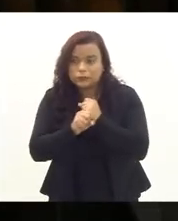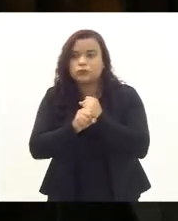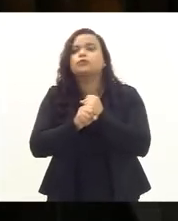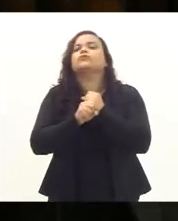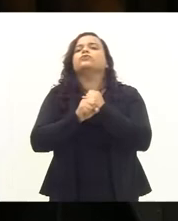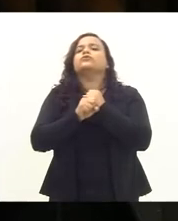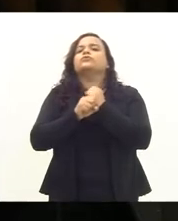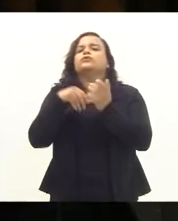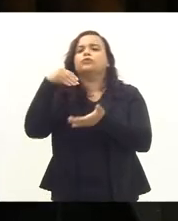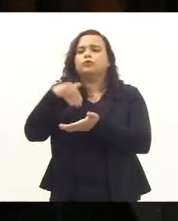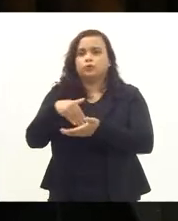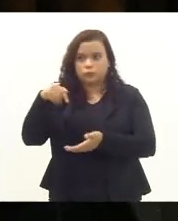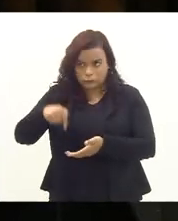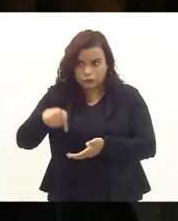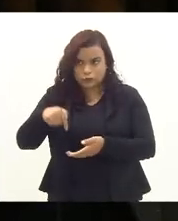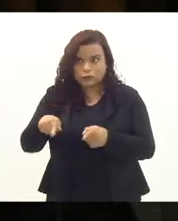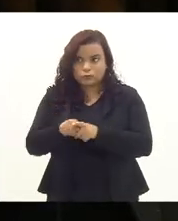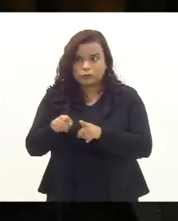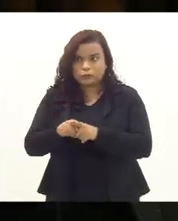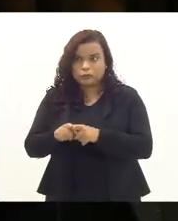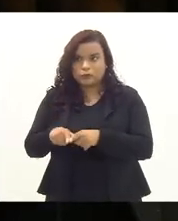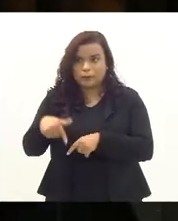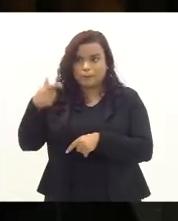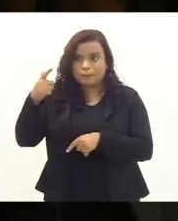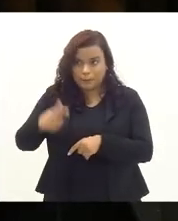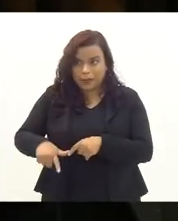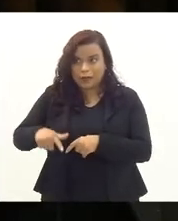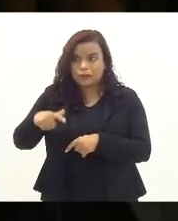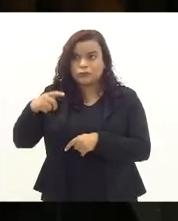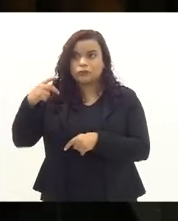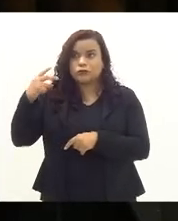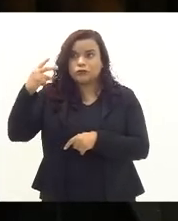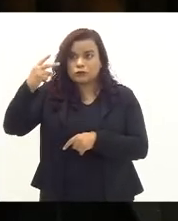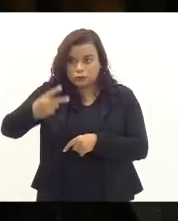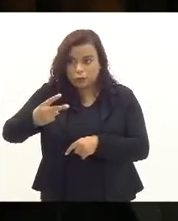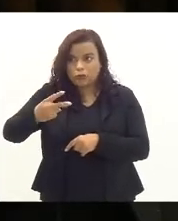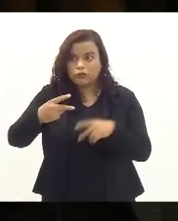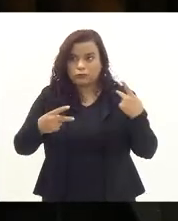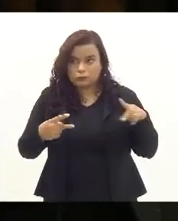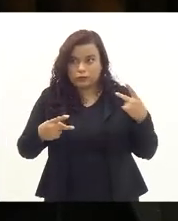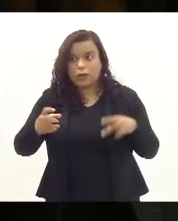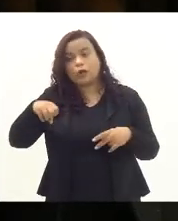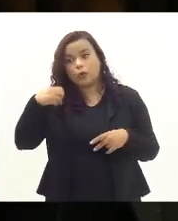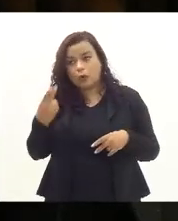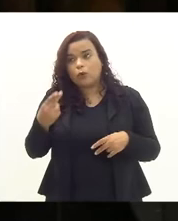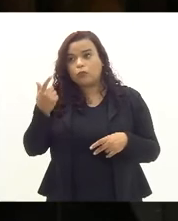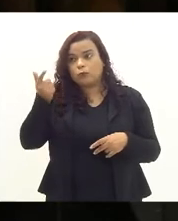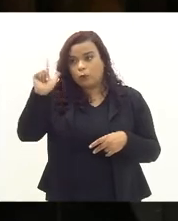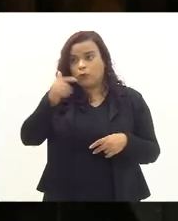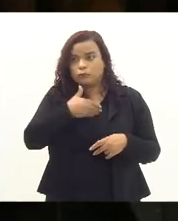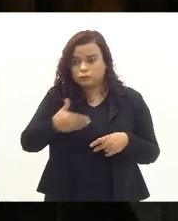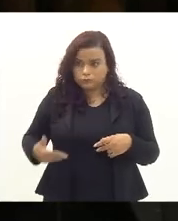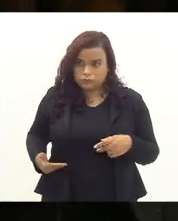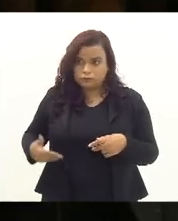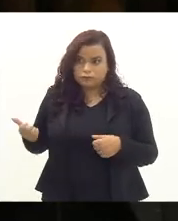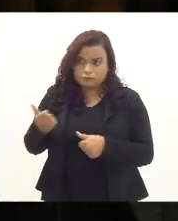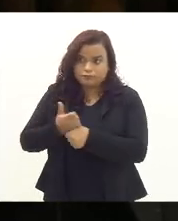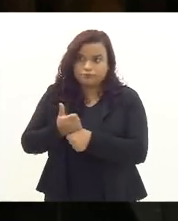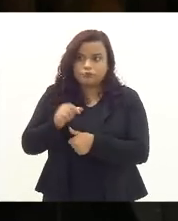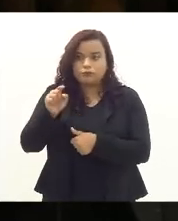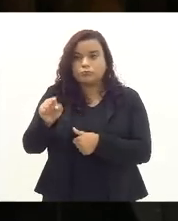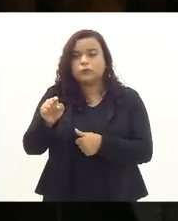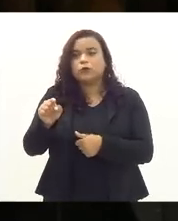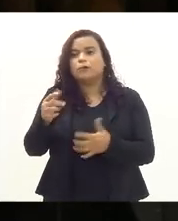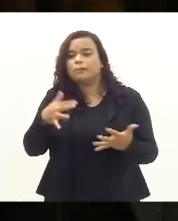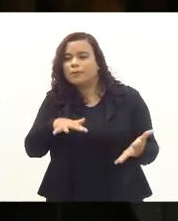Este último dele os dois é dele mesmo ou de outro governante algo como